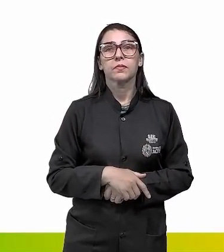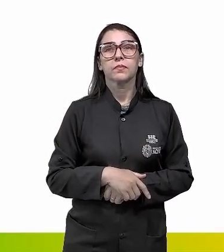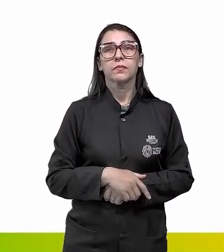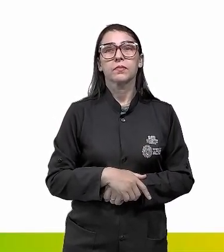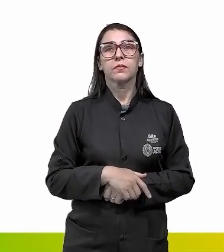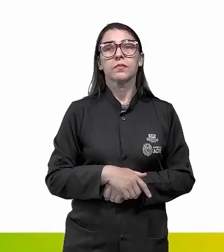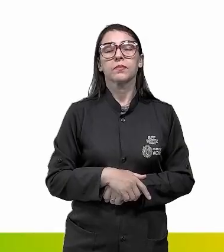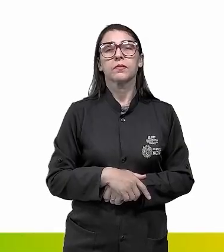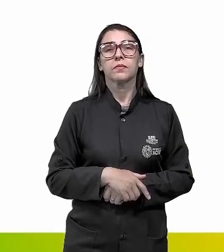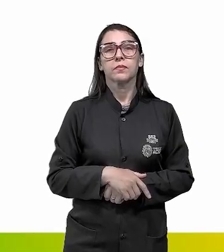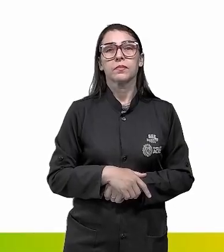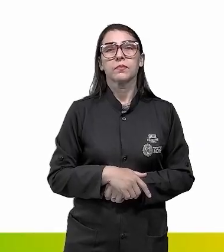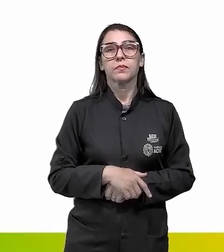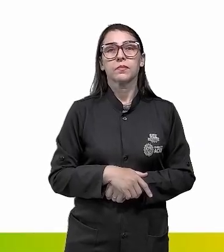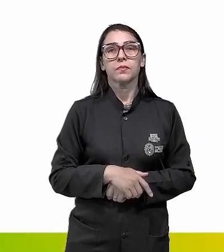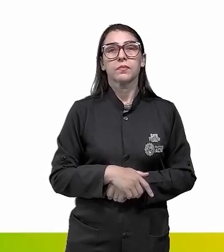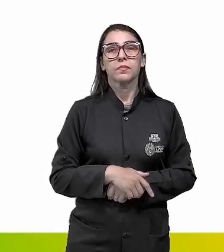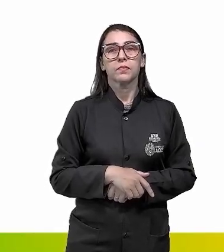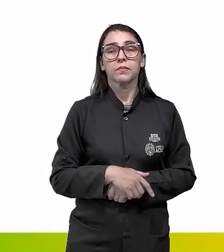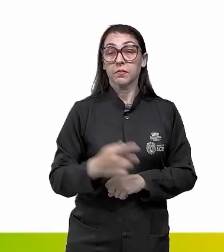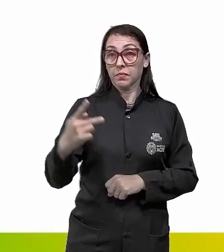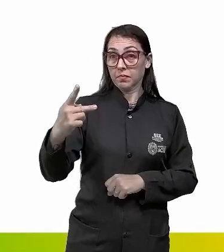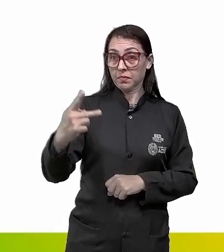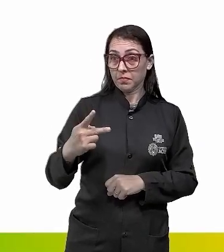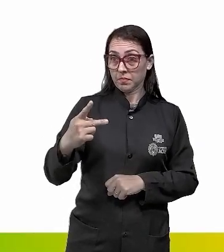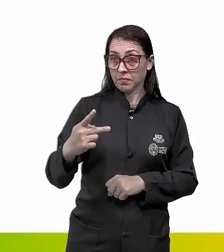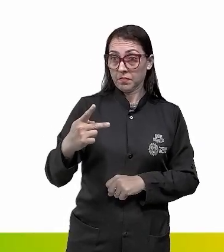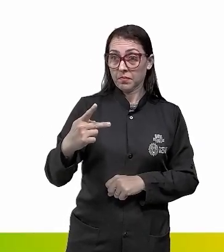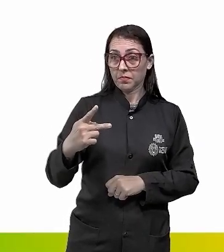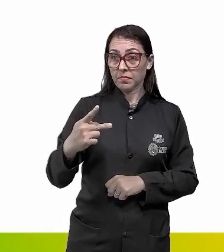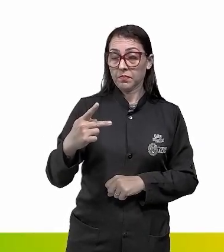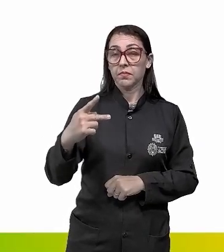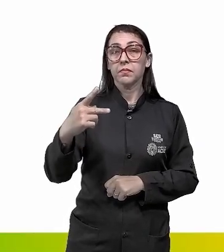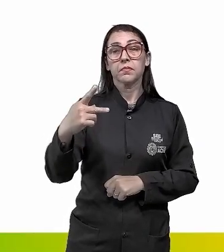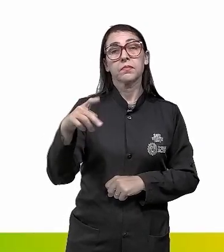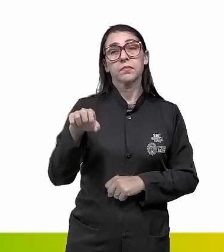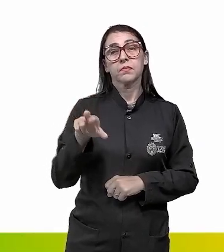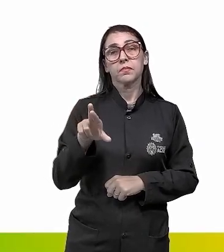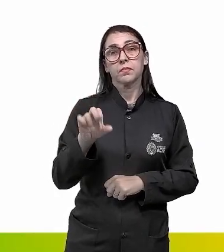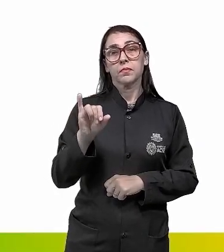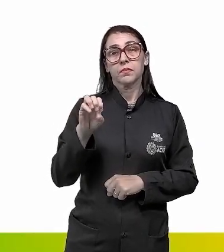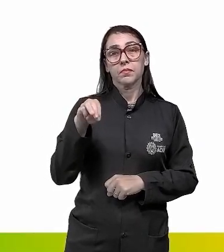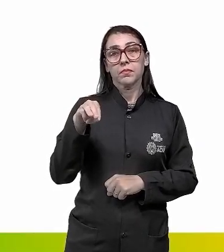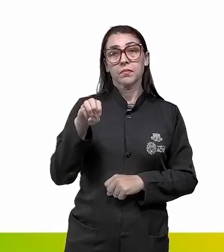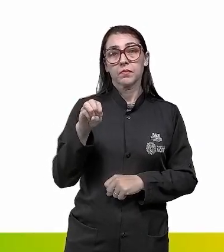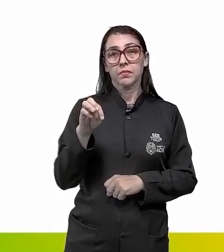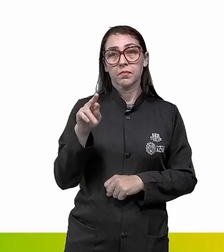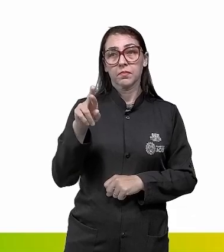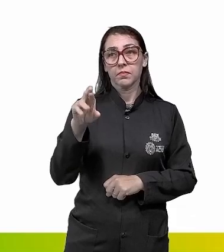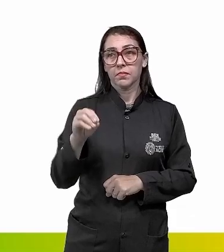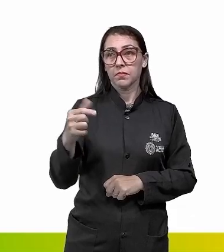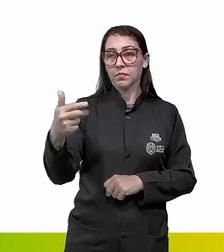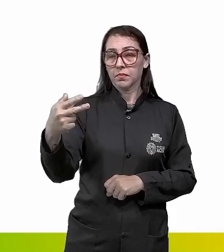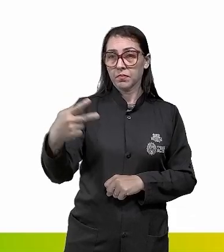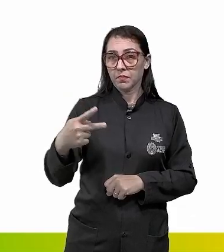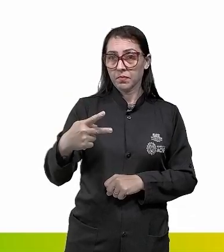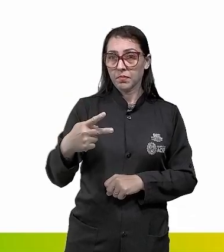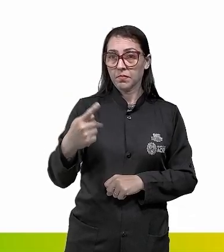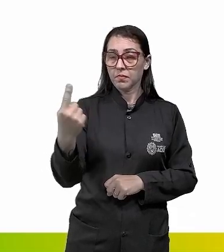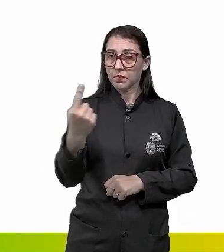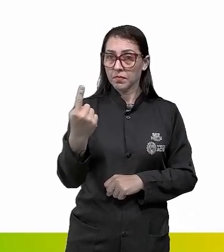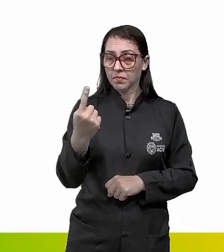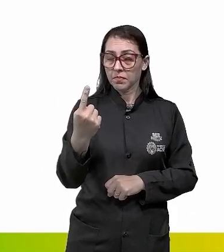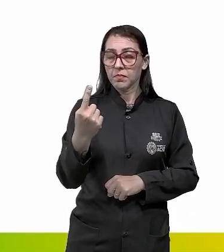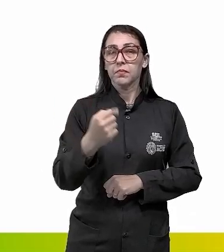Ok. Nós sabemos que o perímetro desse quadrado de lado 1, eu vou colocar aqui, esse 1 para representar o